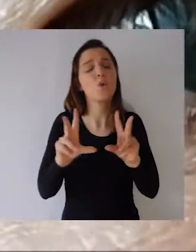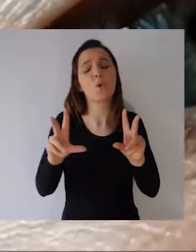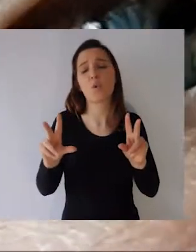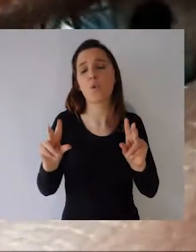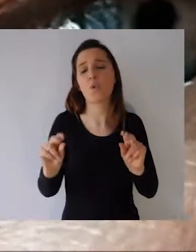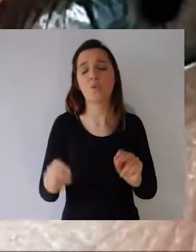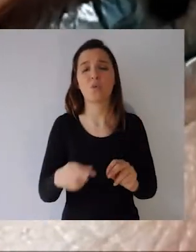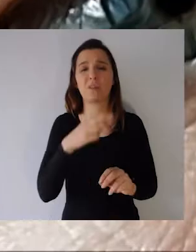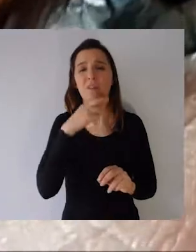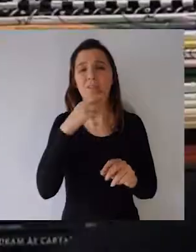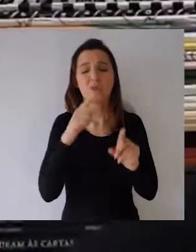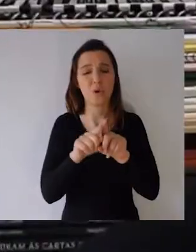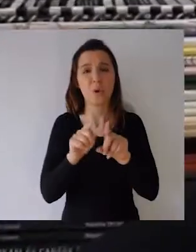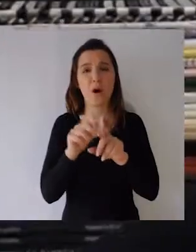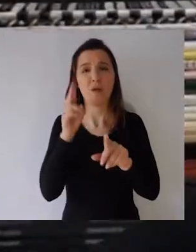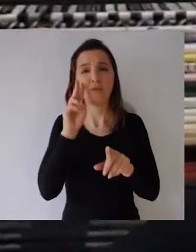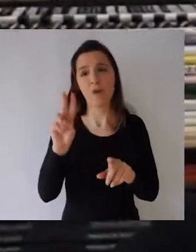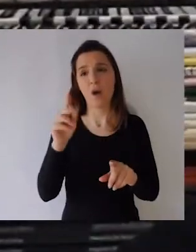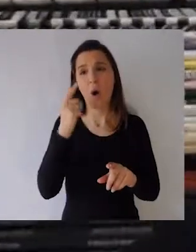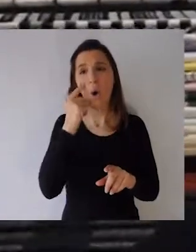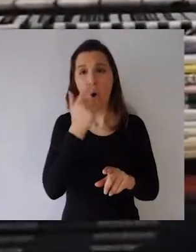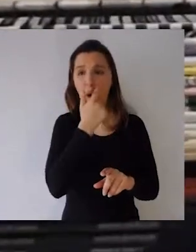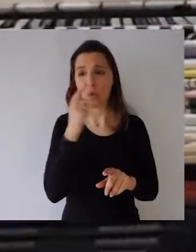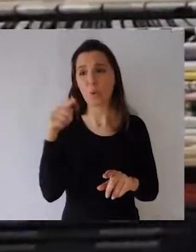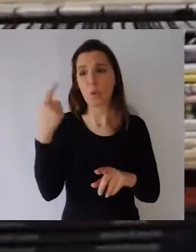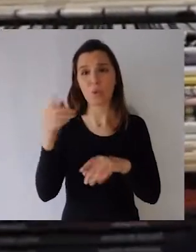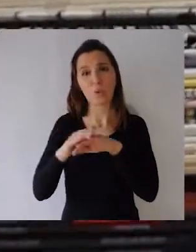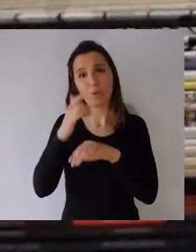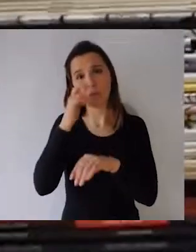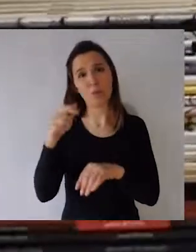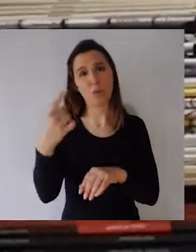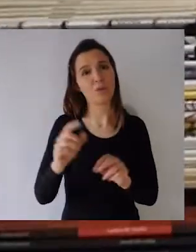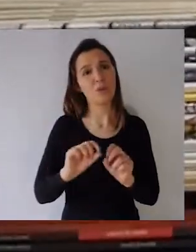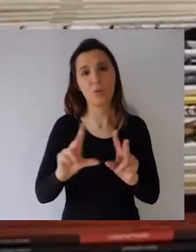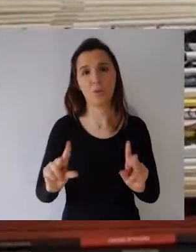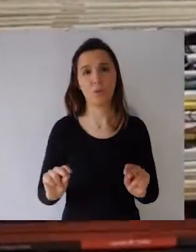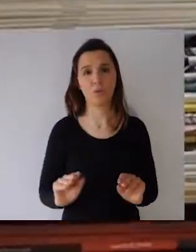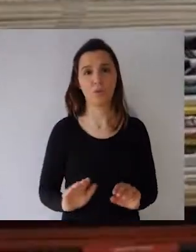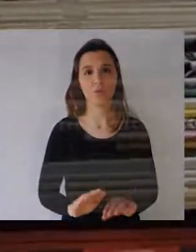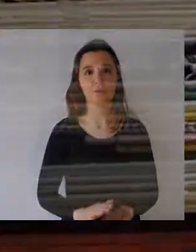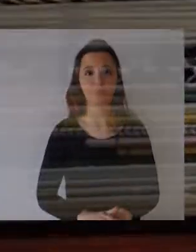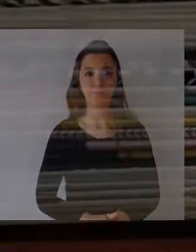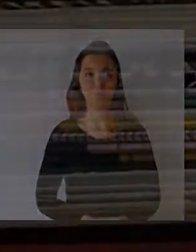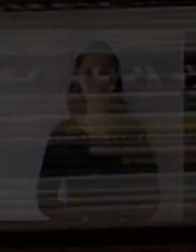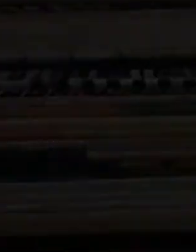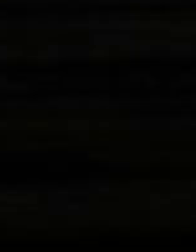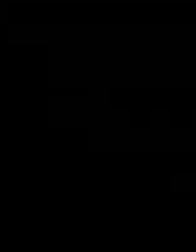tristes vistes outros nenhuns por ninguém.